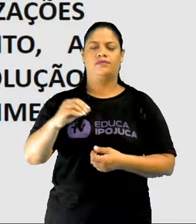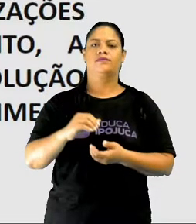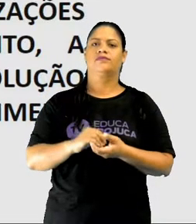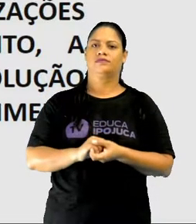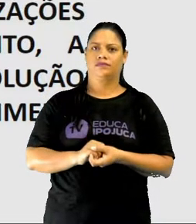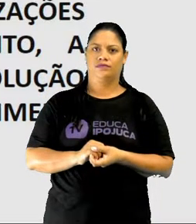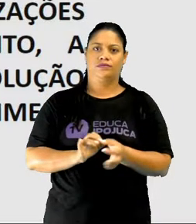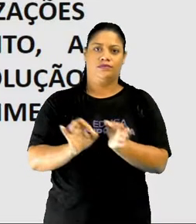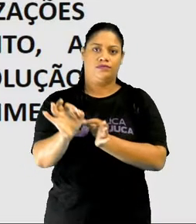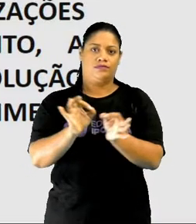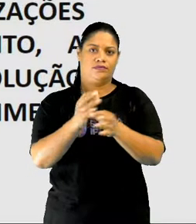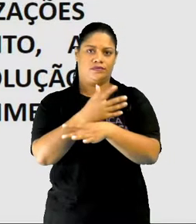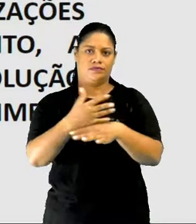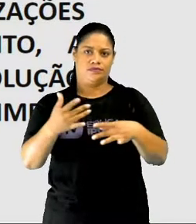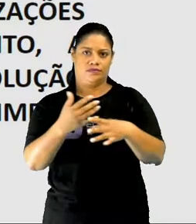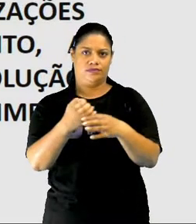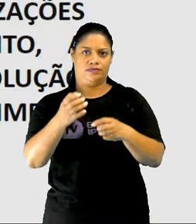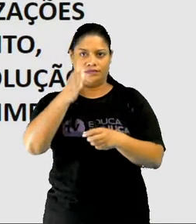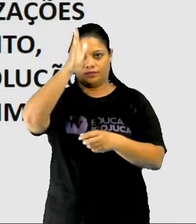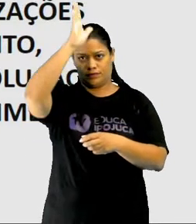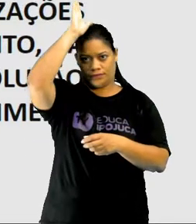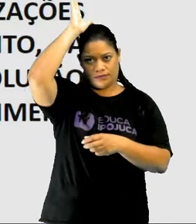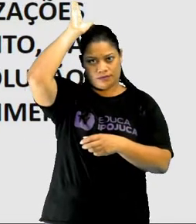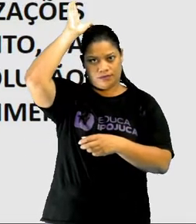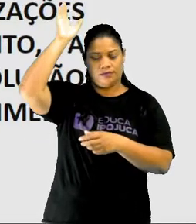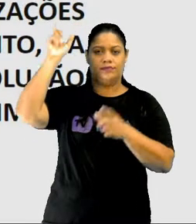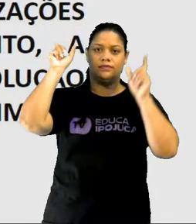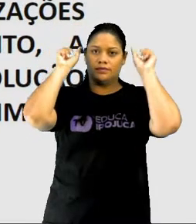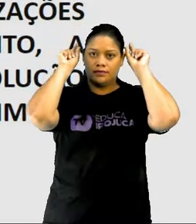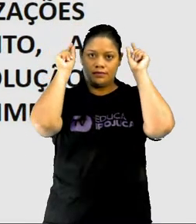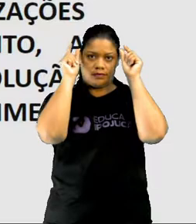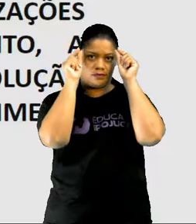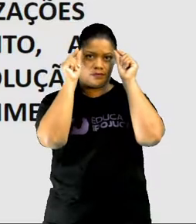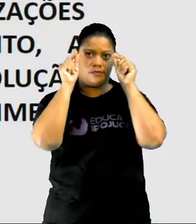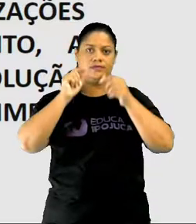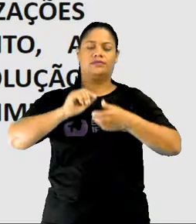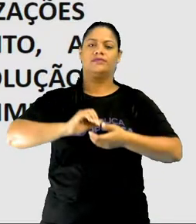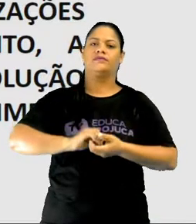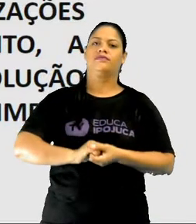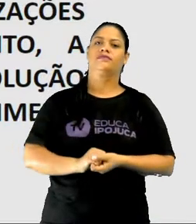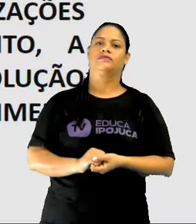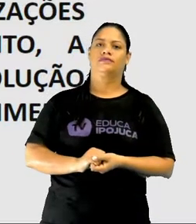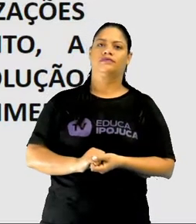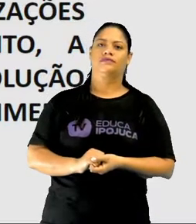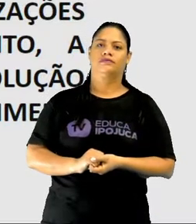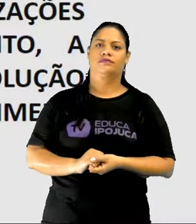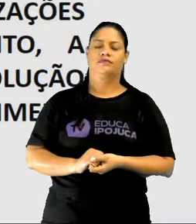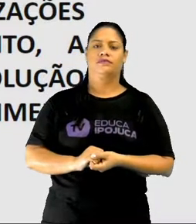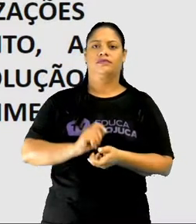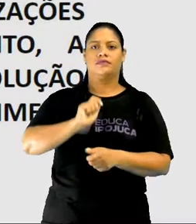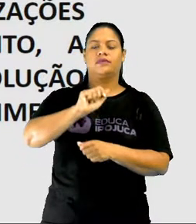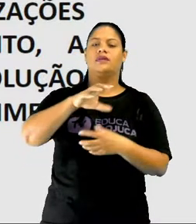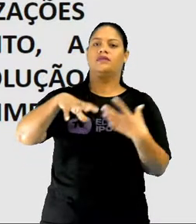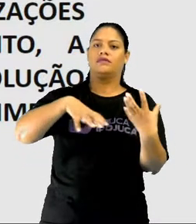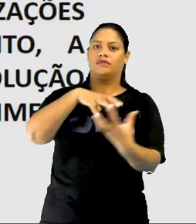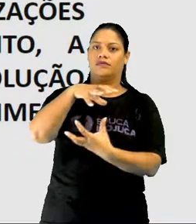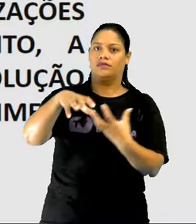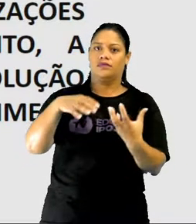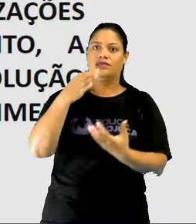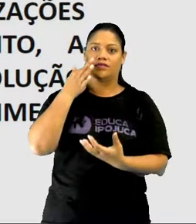civilizações romana e grega, o renascimento, a revolução francesa,